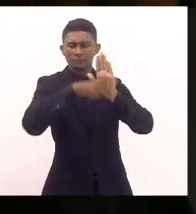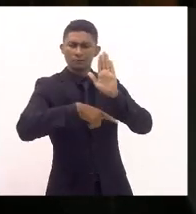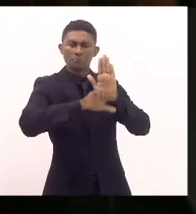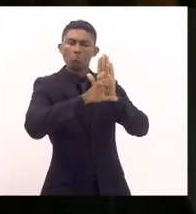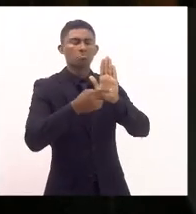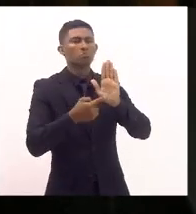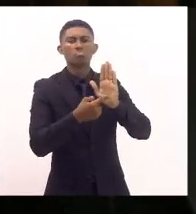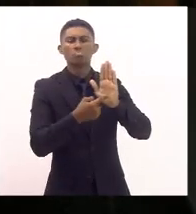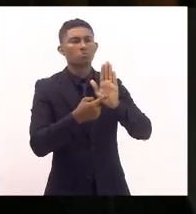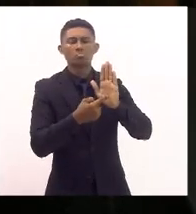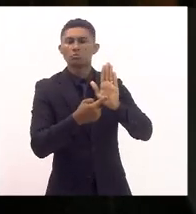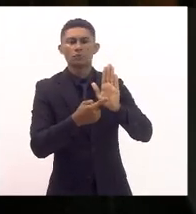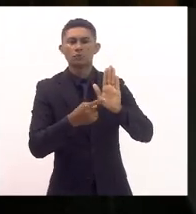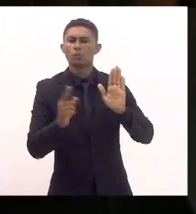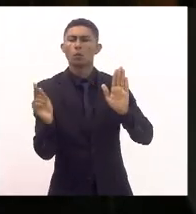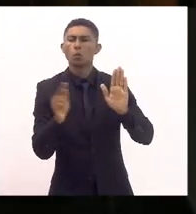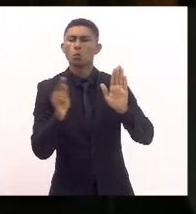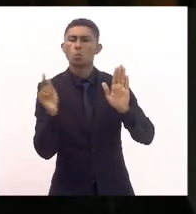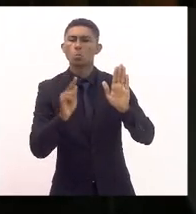referente